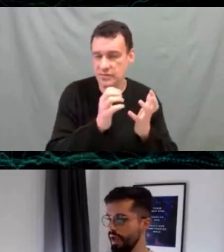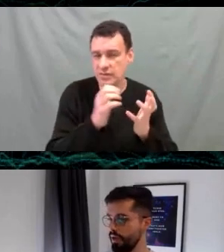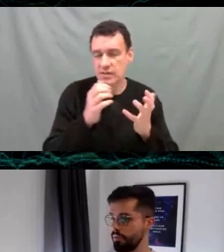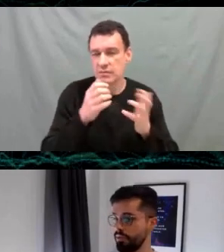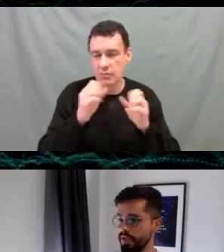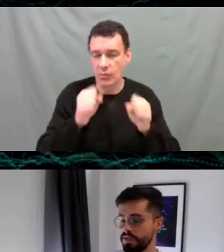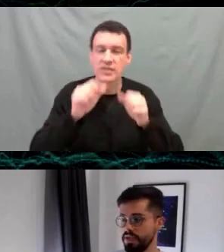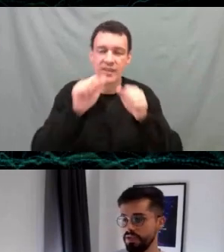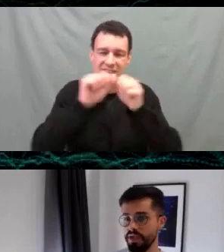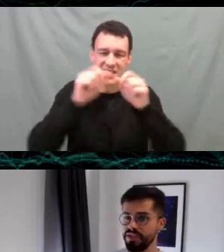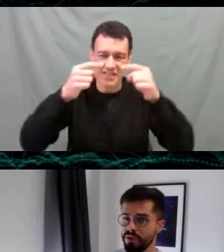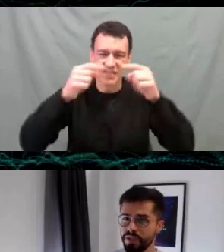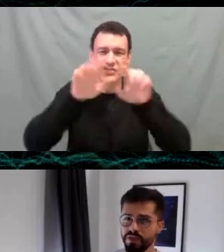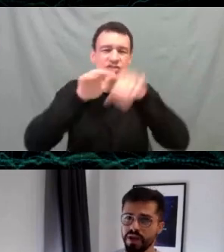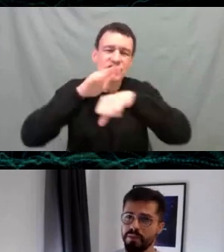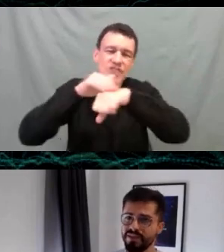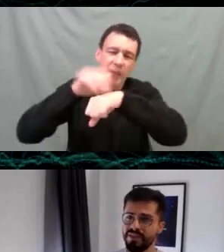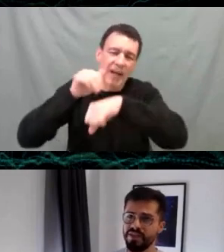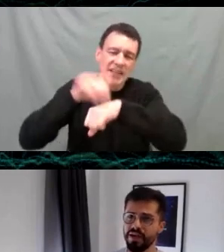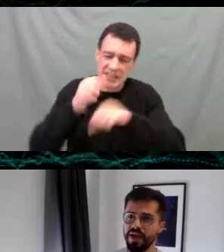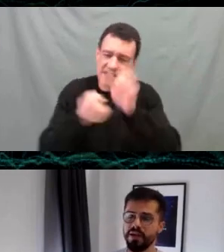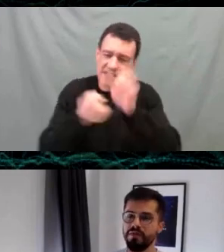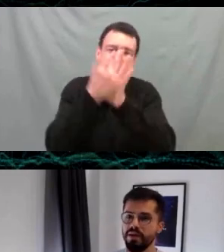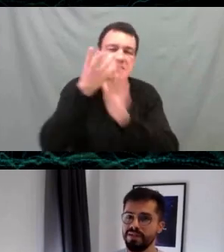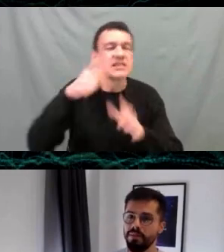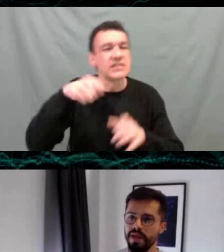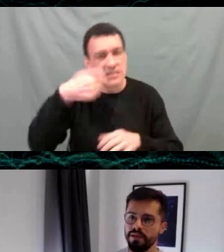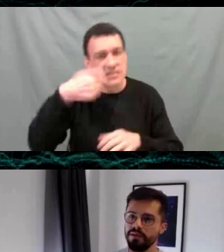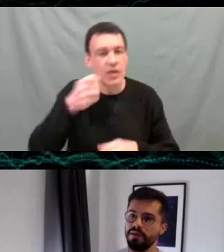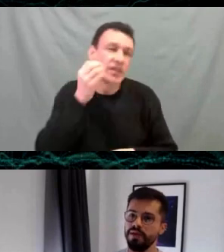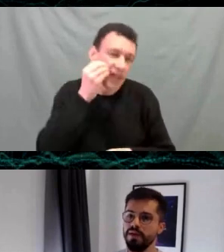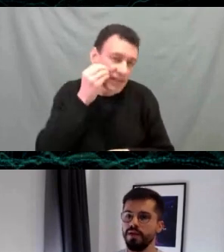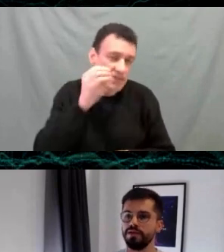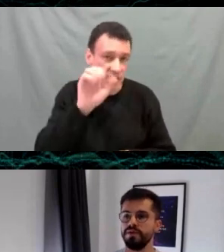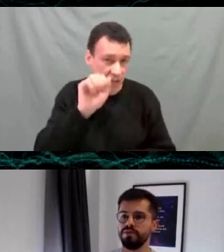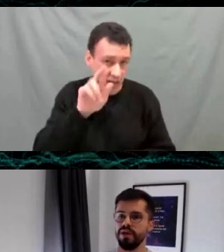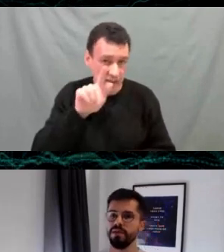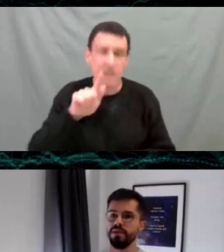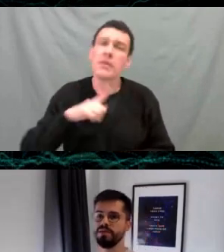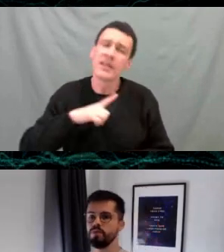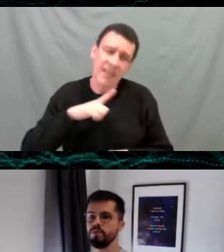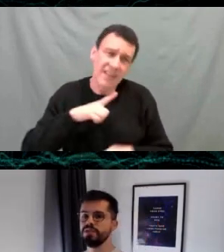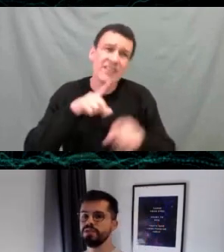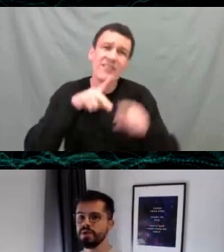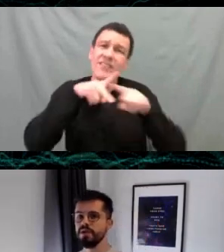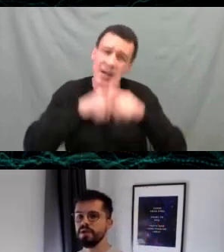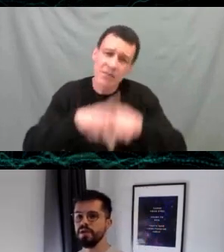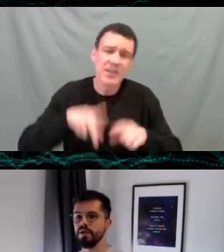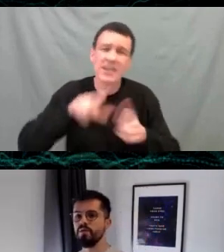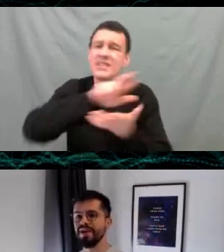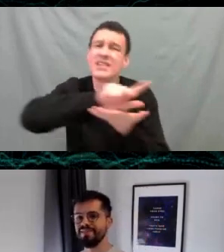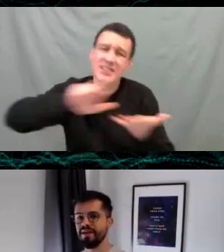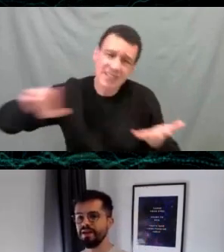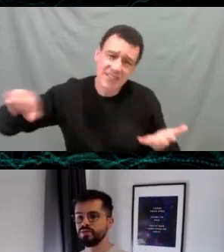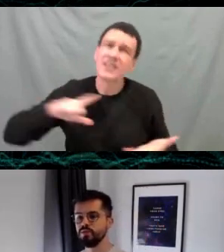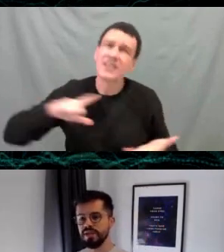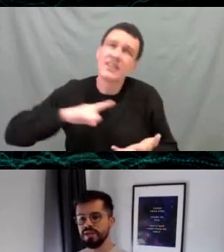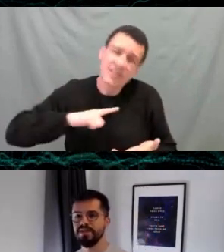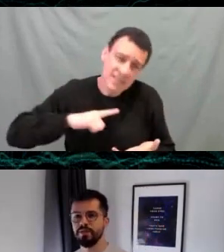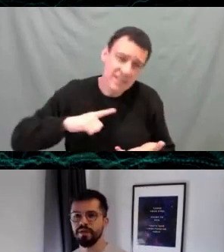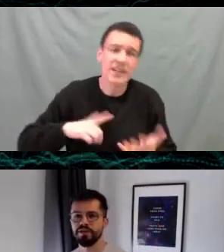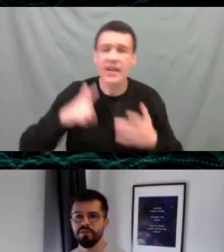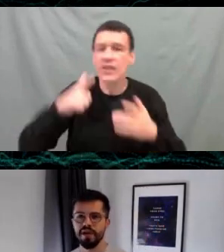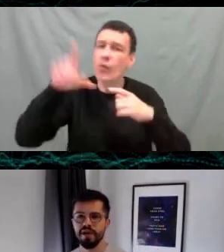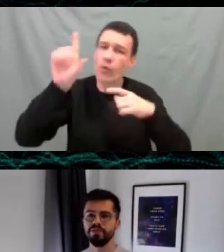de carga é mais assim existe outras ferramentas de teste de carga que vale mais a pena e às vezes vale a pena você ter um sistema que não vai